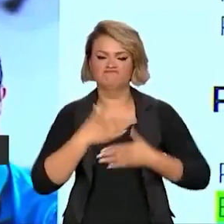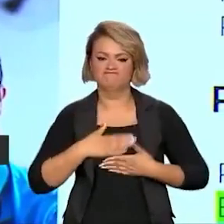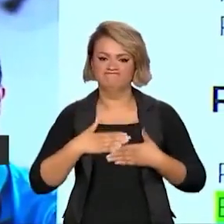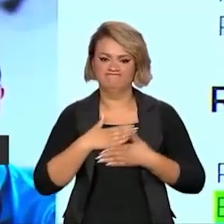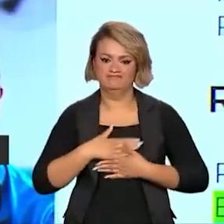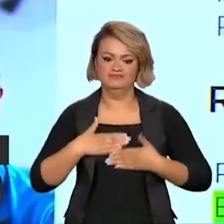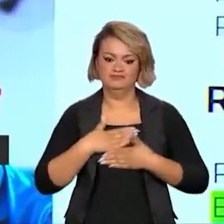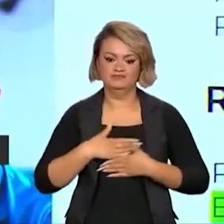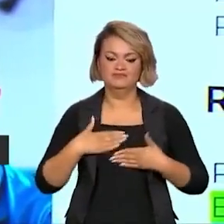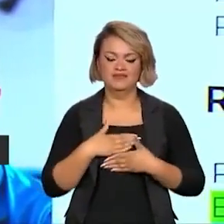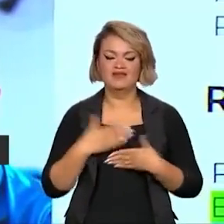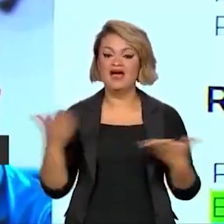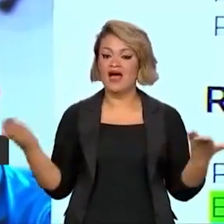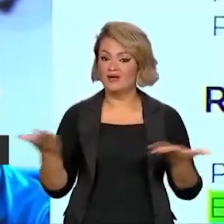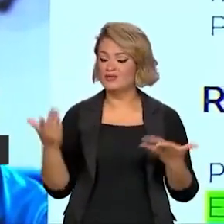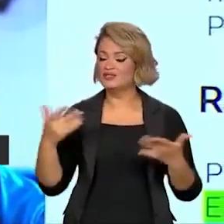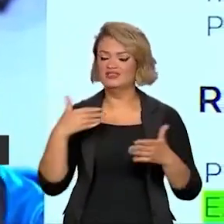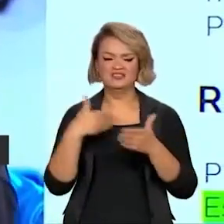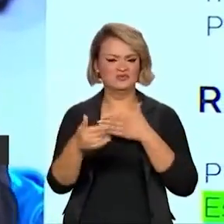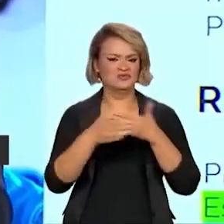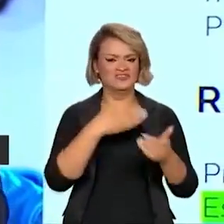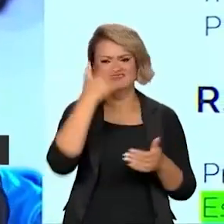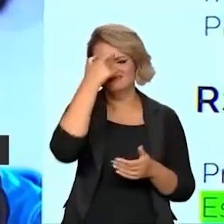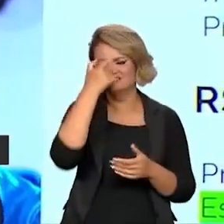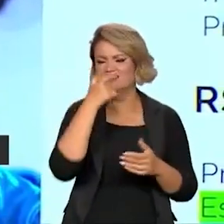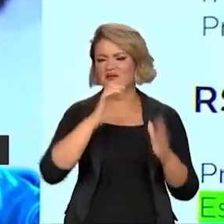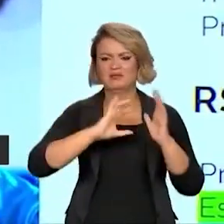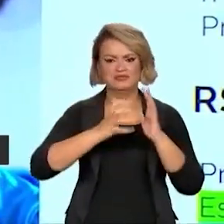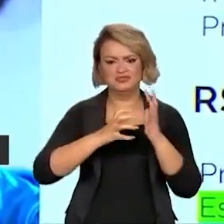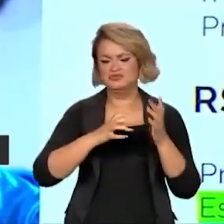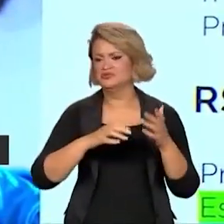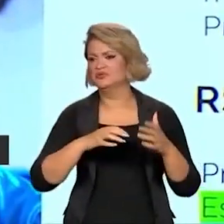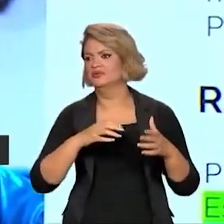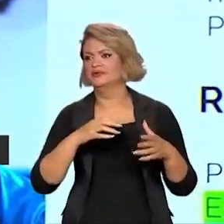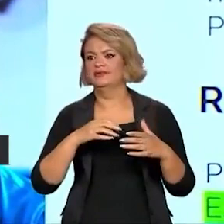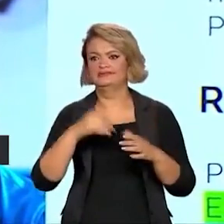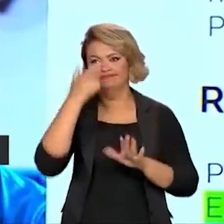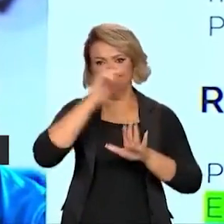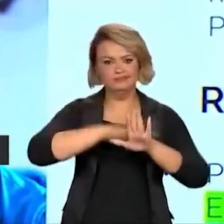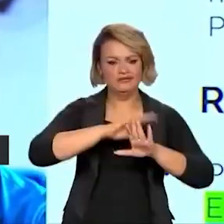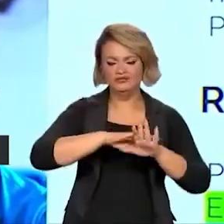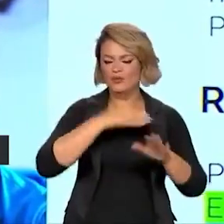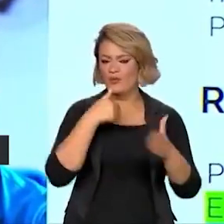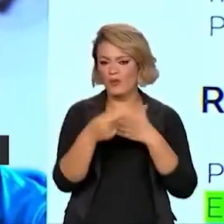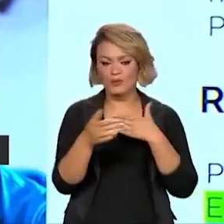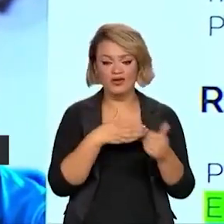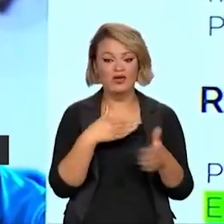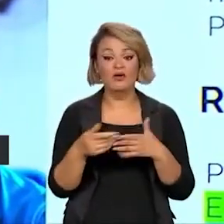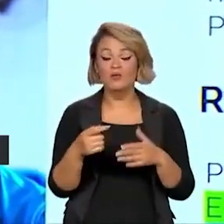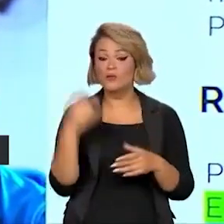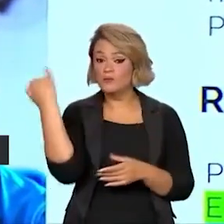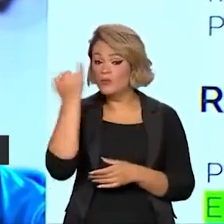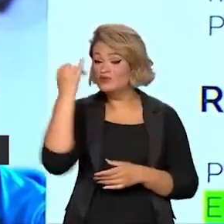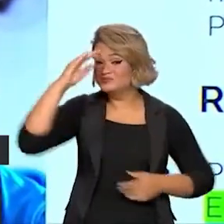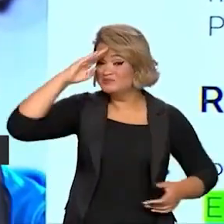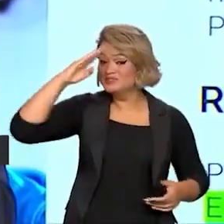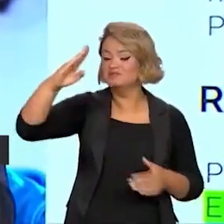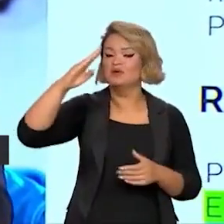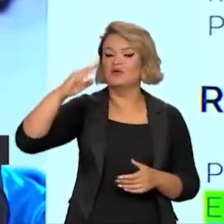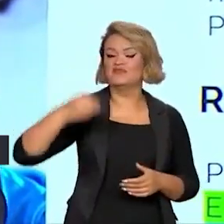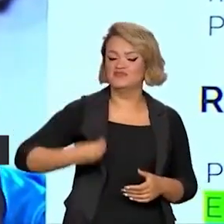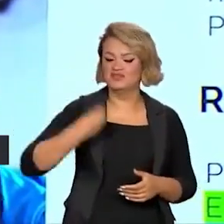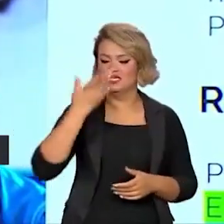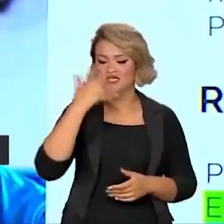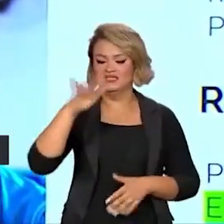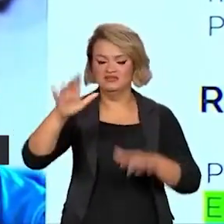Esse é o momento de nos unirmos a todos, independente de questões políticas, partidárias ou ideológicas. O que está em jogo é a vida de crianças